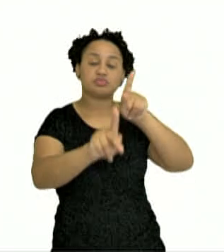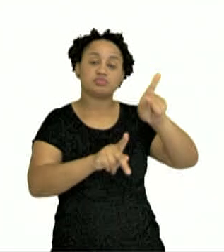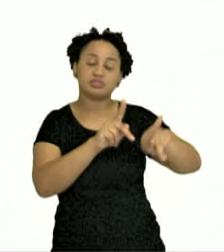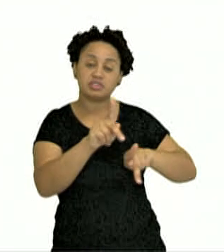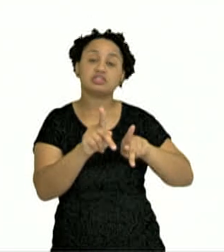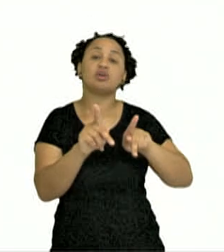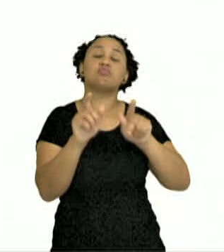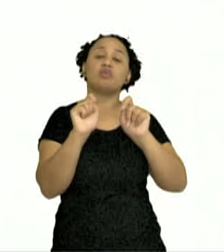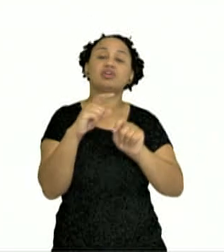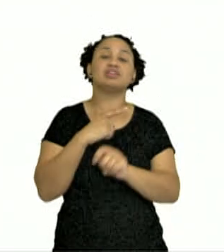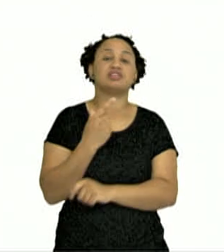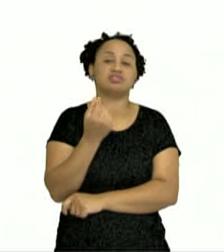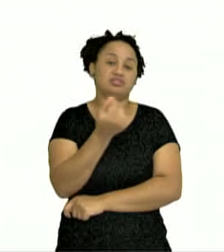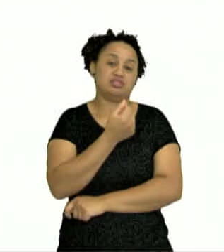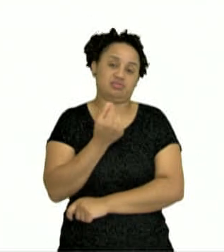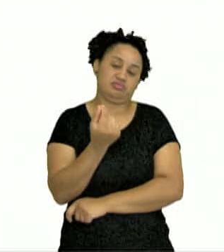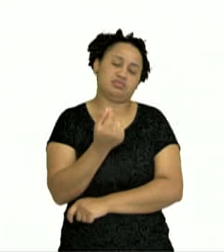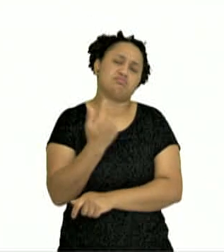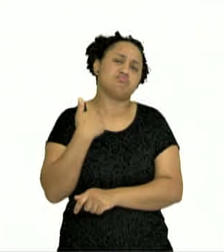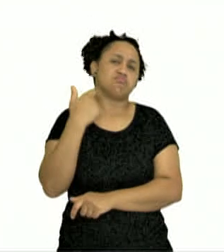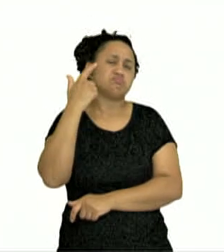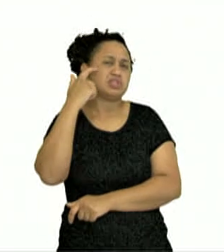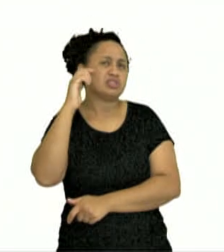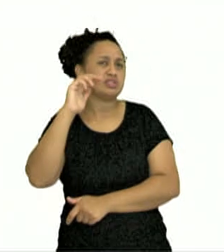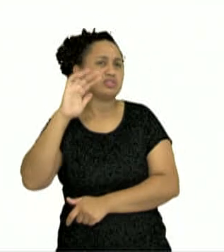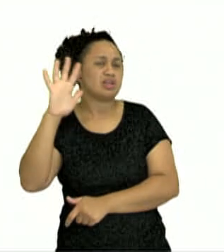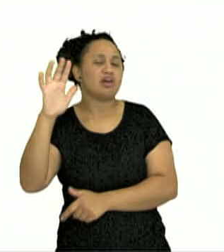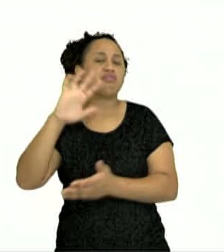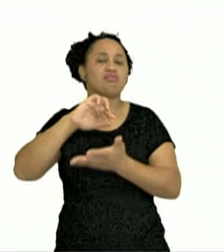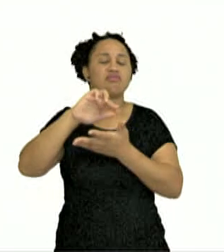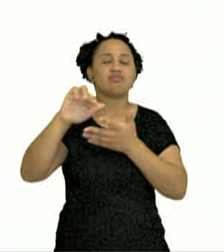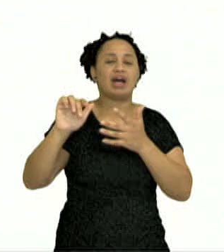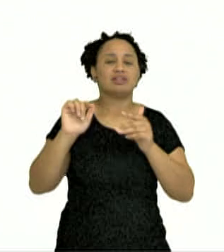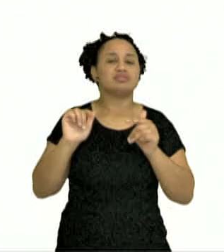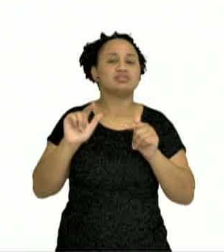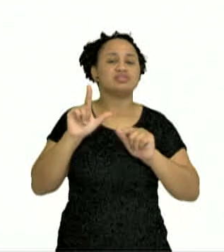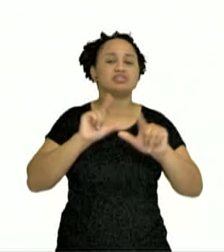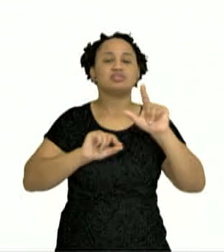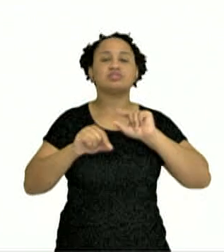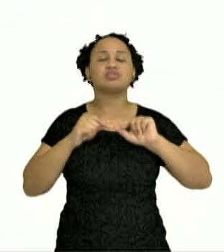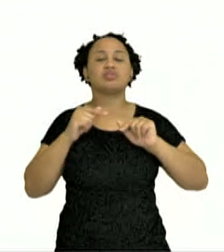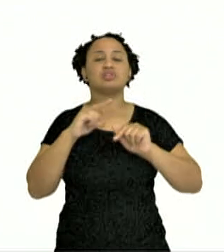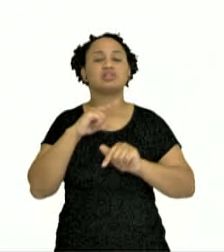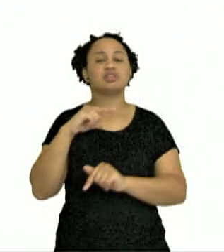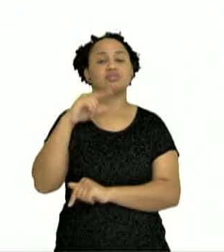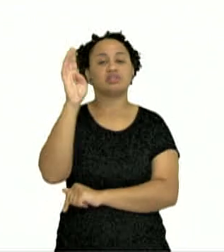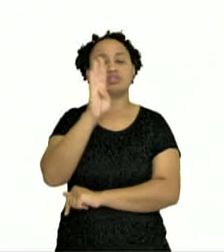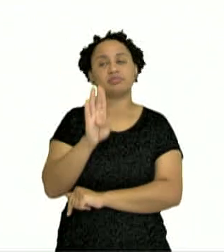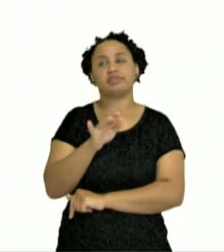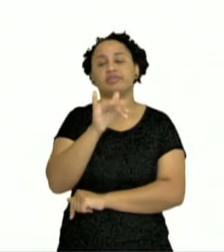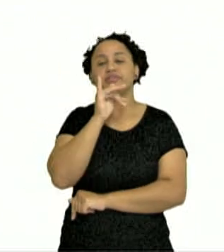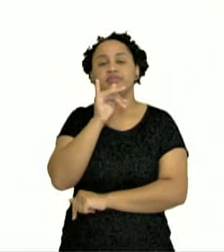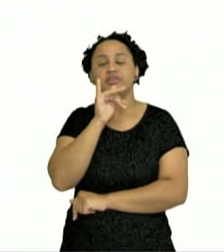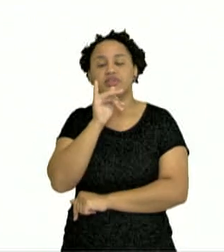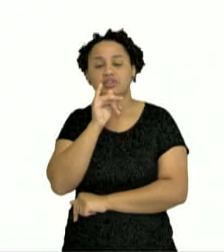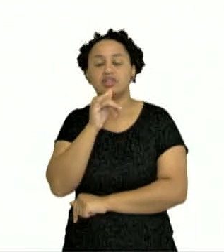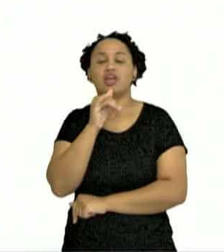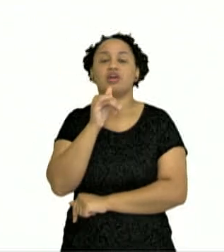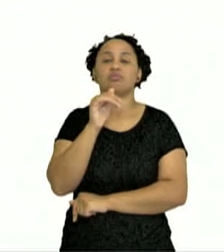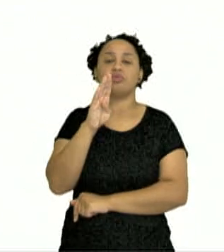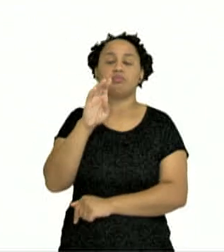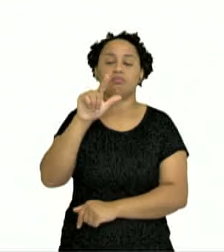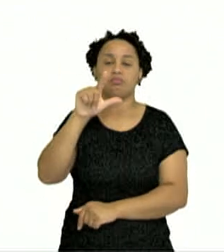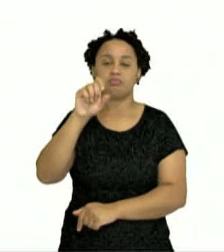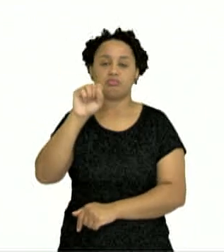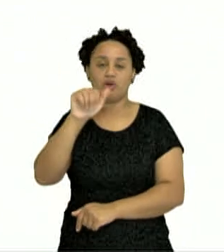de acesso a dinheiro. A gente pode pensar em várias políticas que foram adotadas no Brasil, como, por exemplo, Bolsa Família